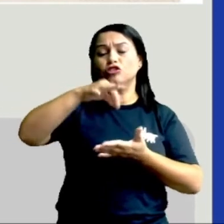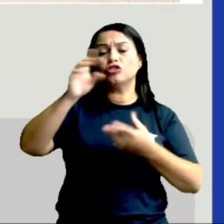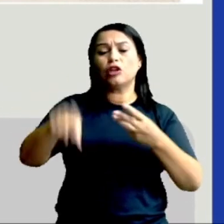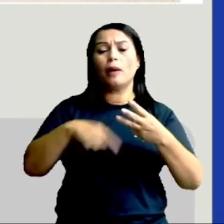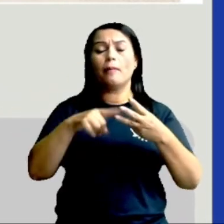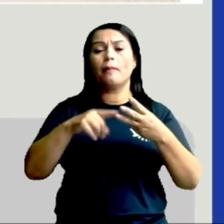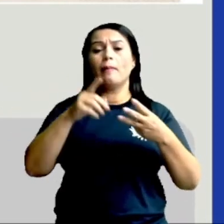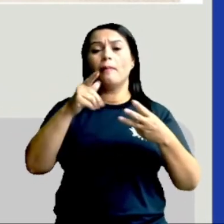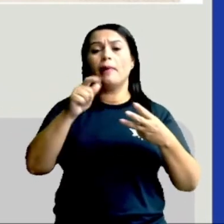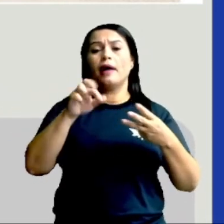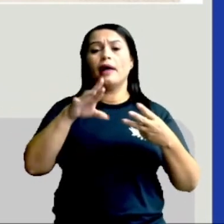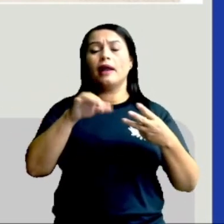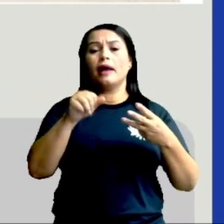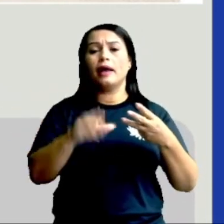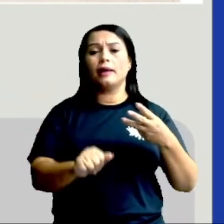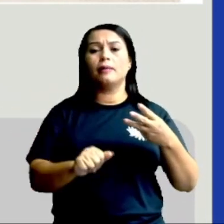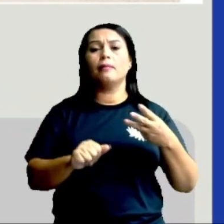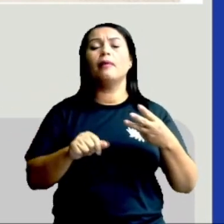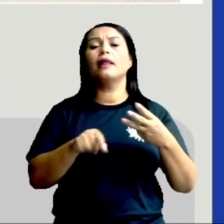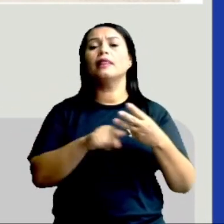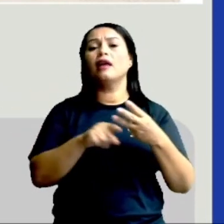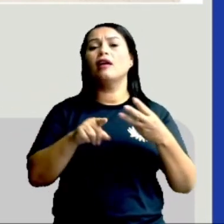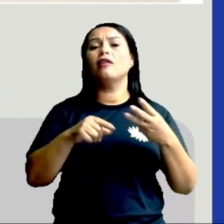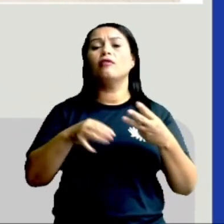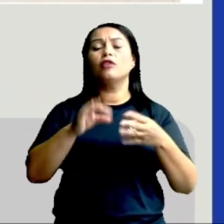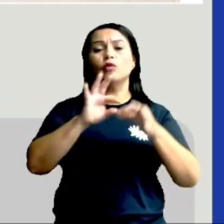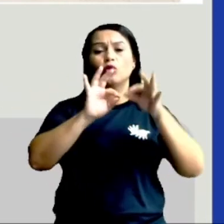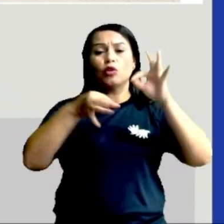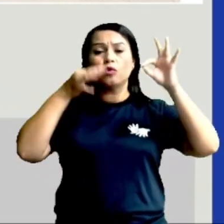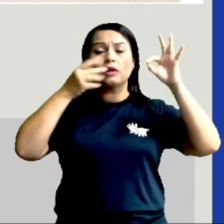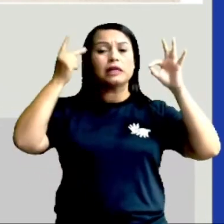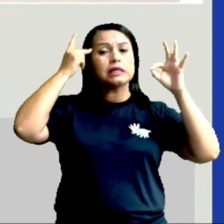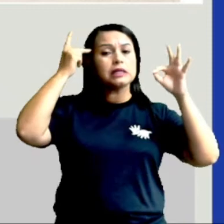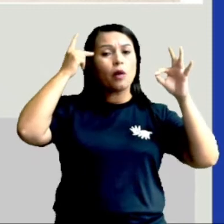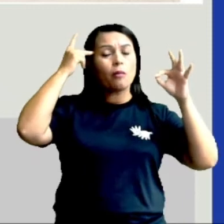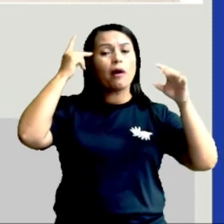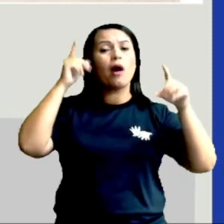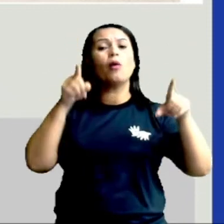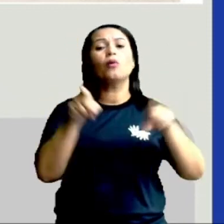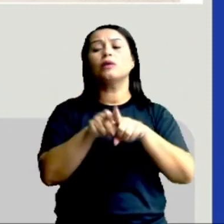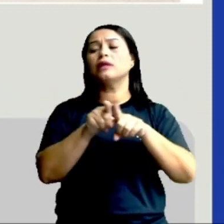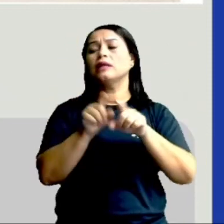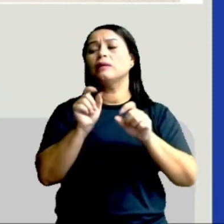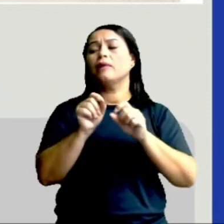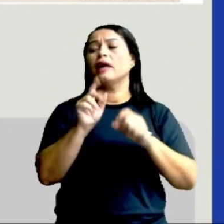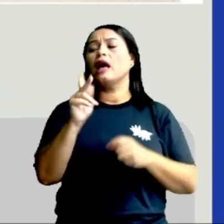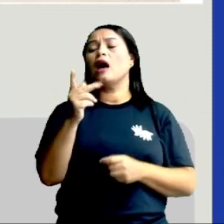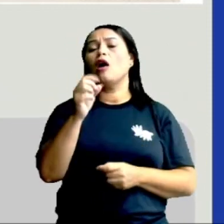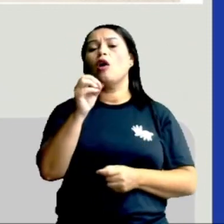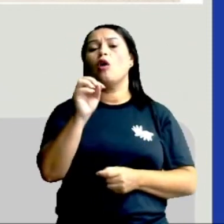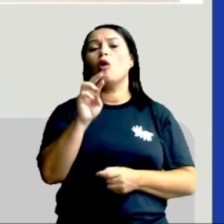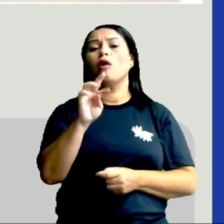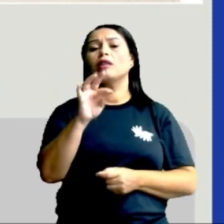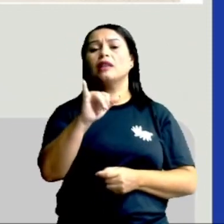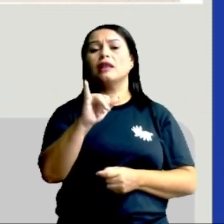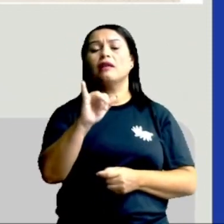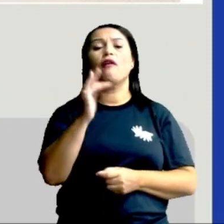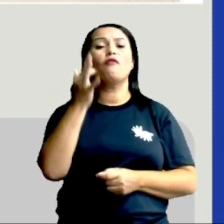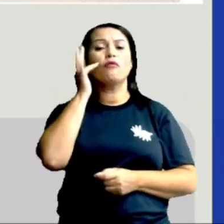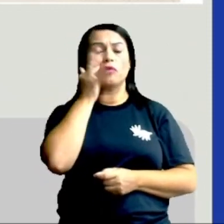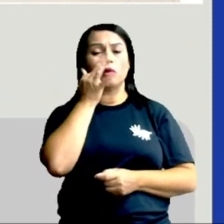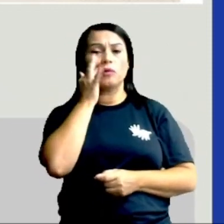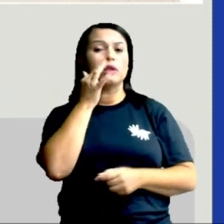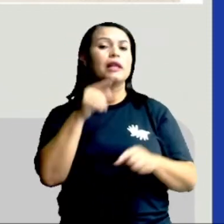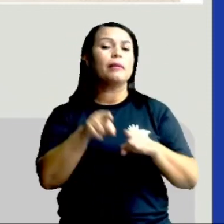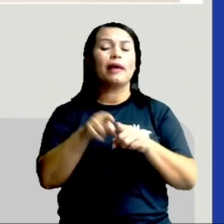risicultura. E em São Paulo, foi hortifruti granjeiro. As áreas de ocupação